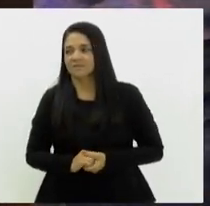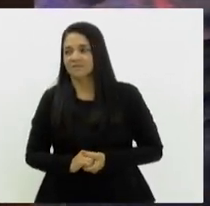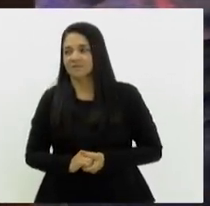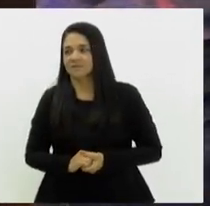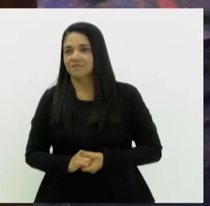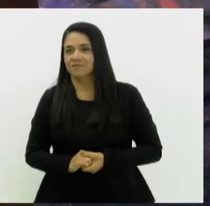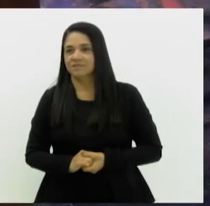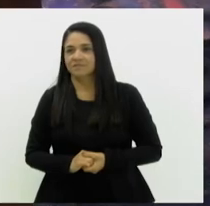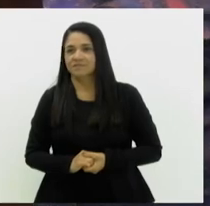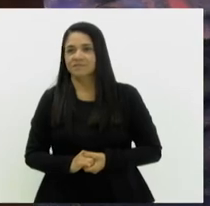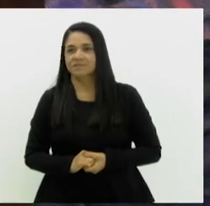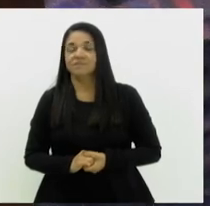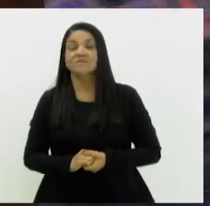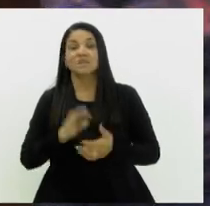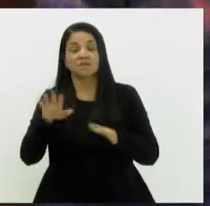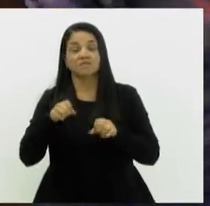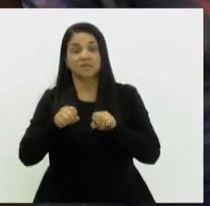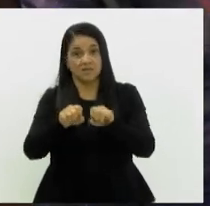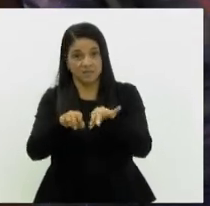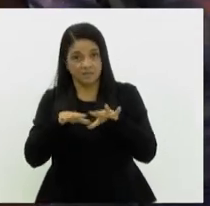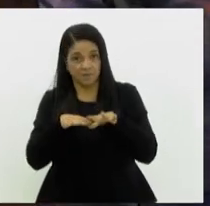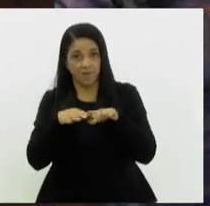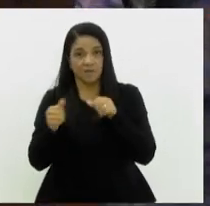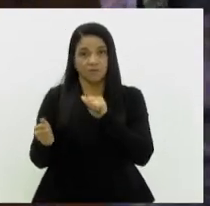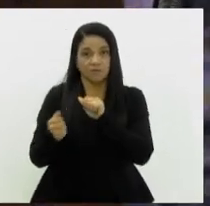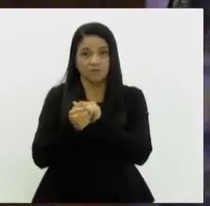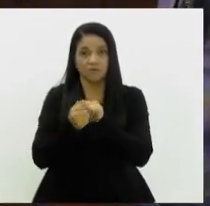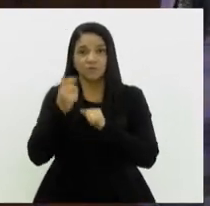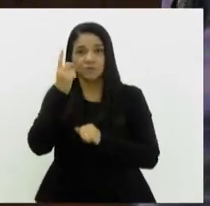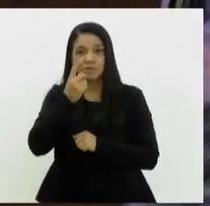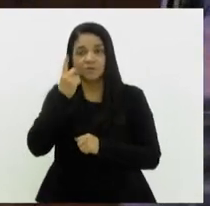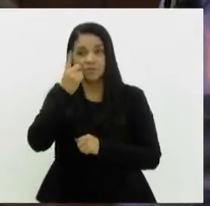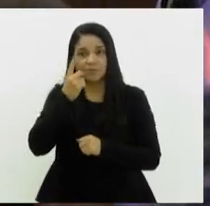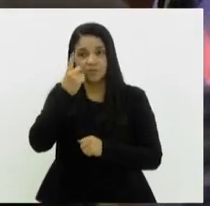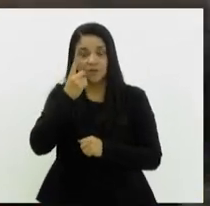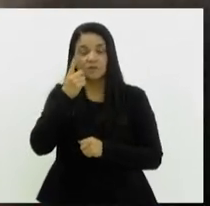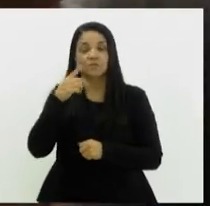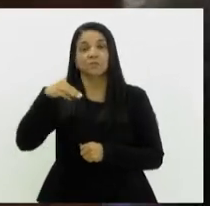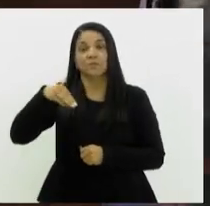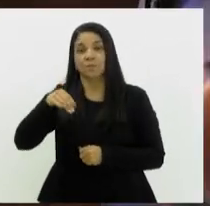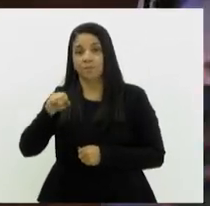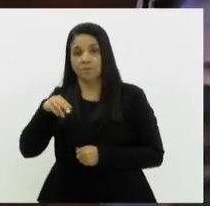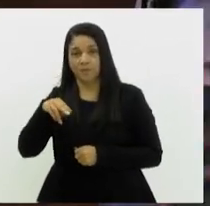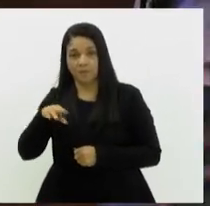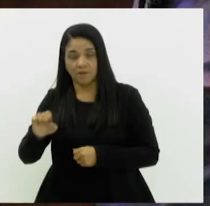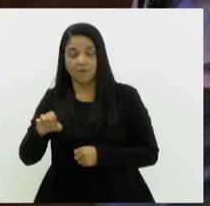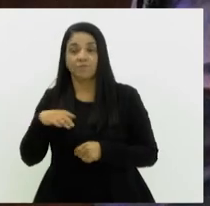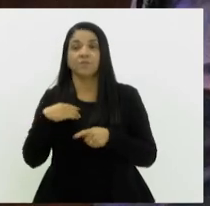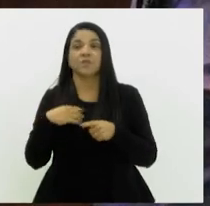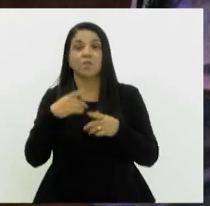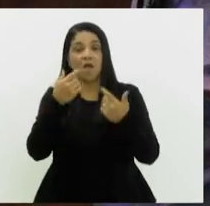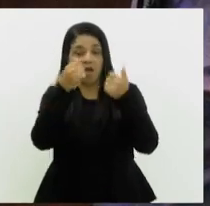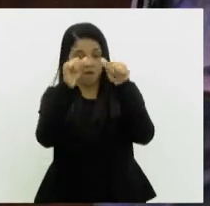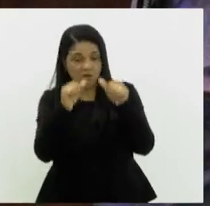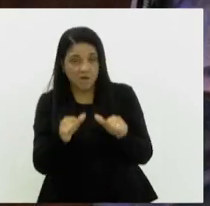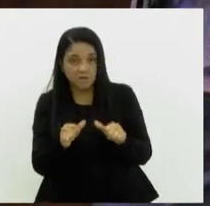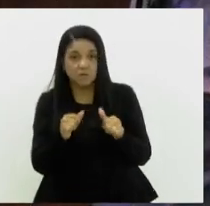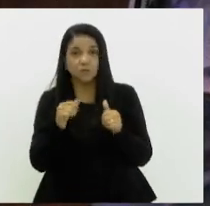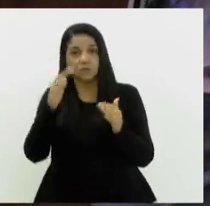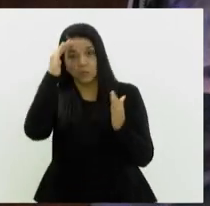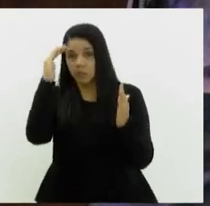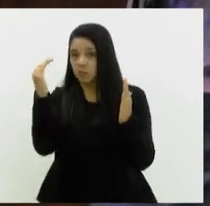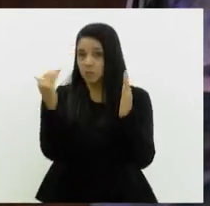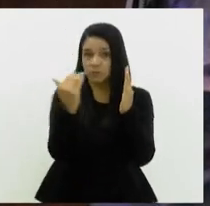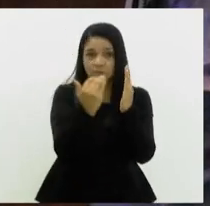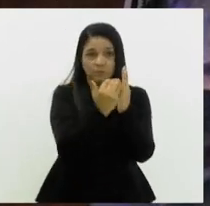Eu presidi recentemente aqui na Assembleia, junto com o deputado Carlos Mink, uma audiência que era uma avaliação do cumprimento da